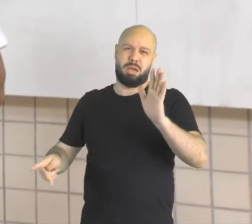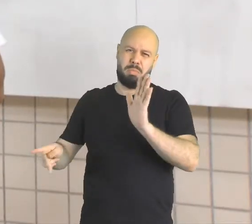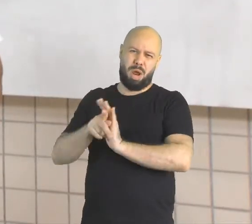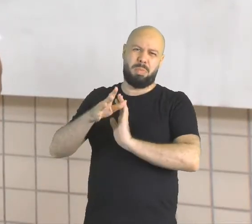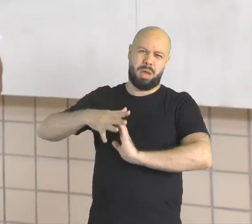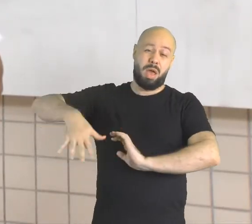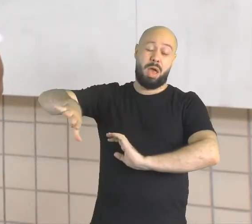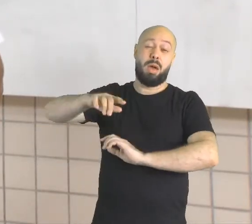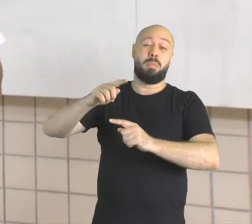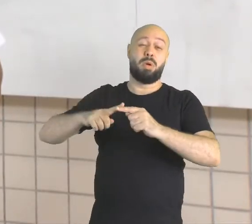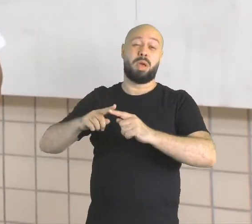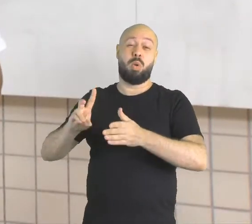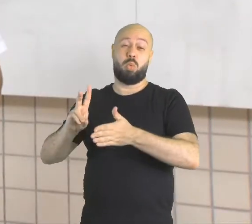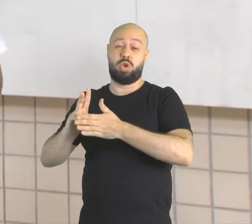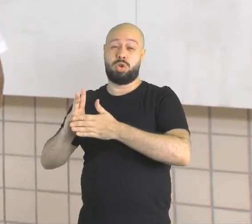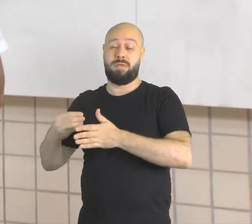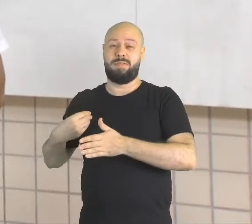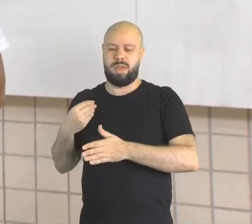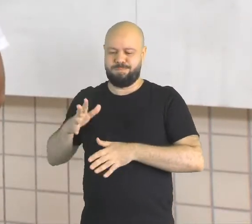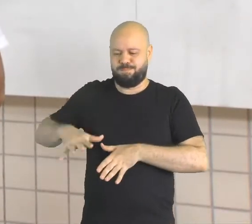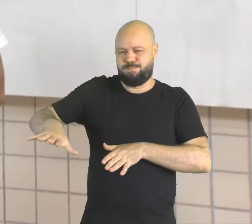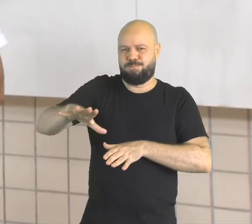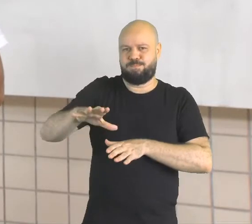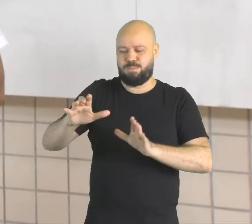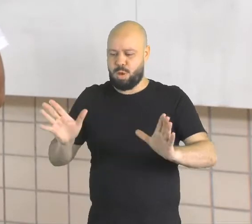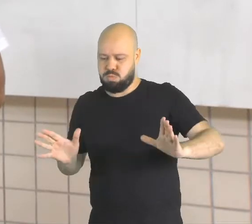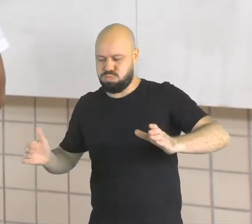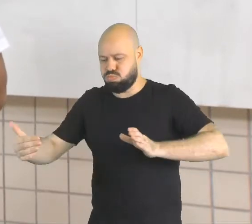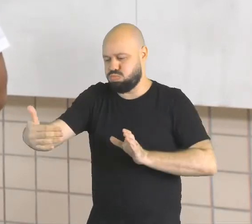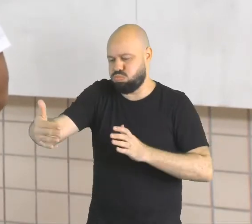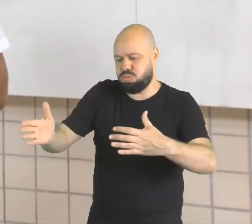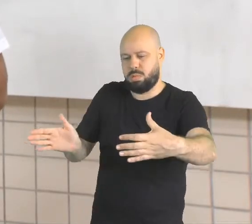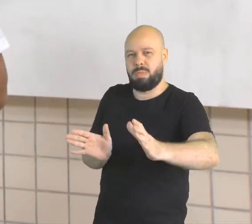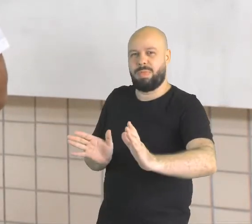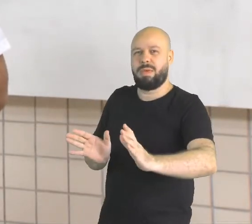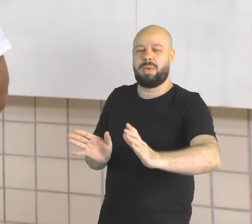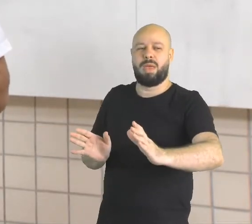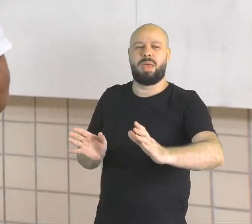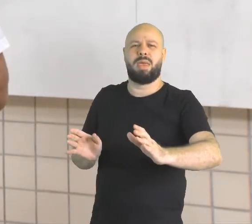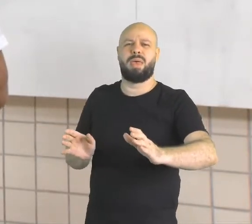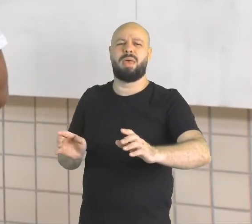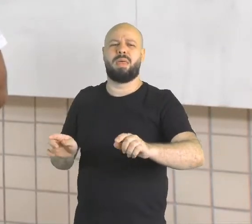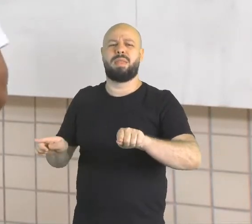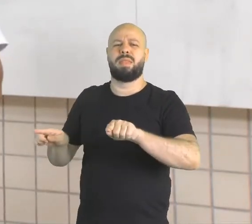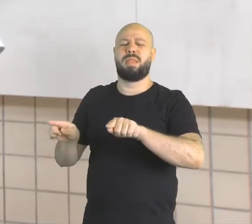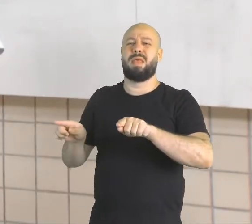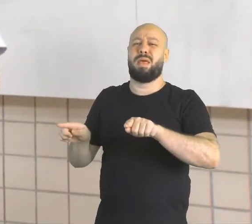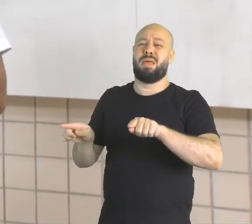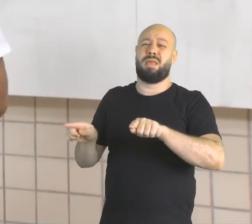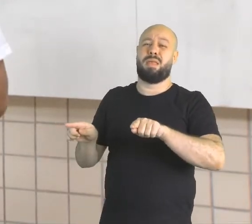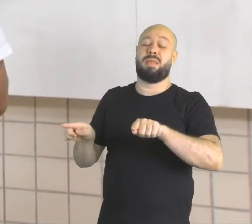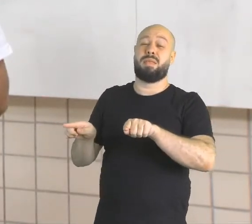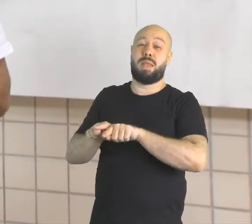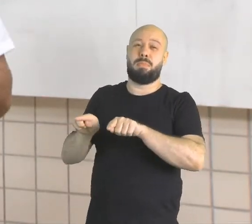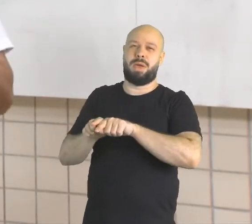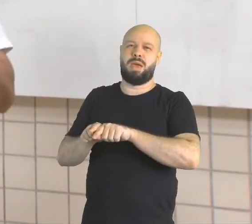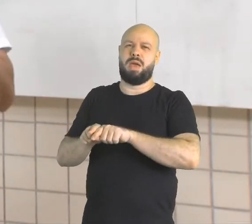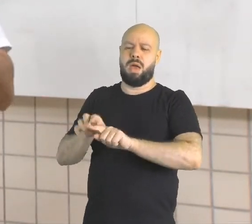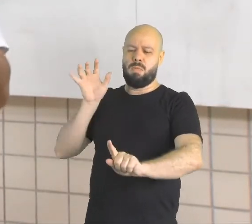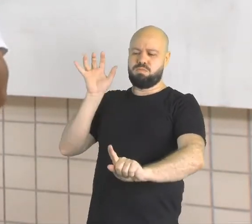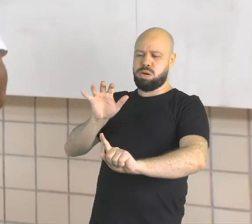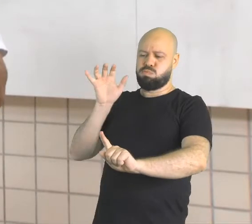estar cercado, o índio também sofreria a cultura católica.